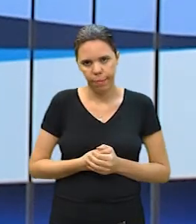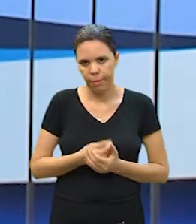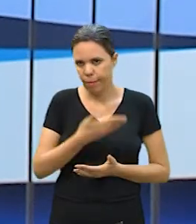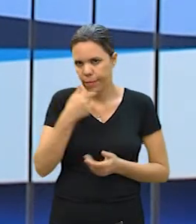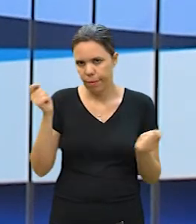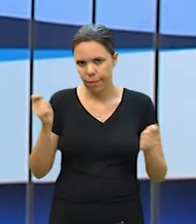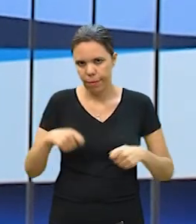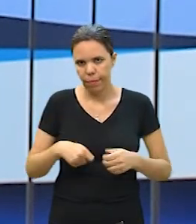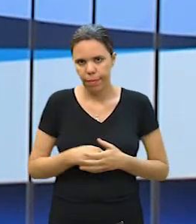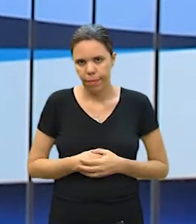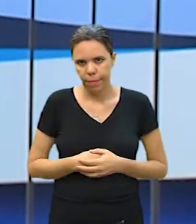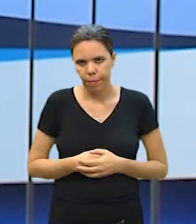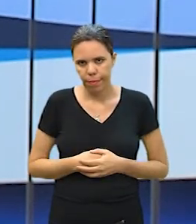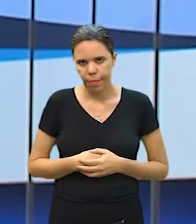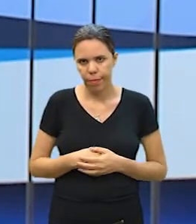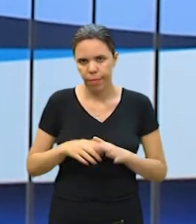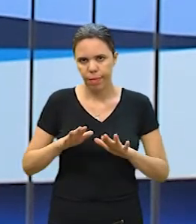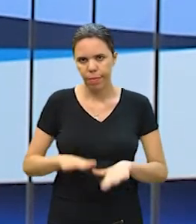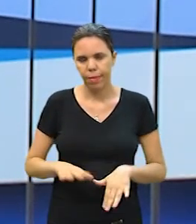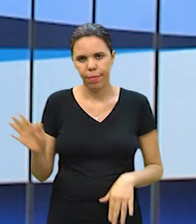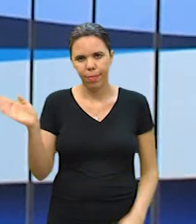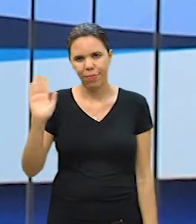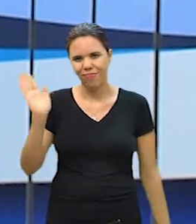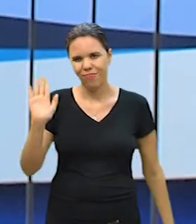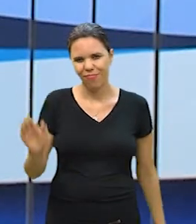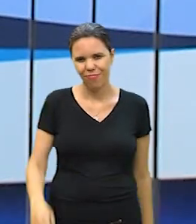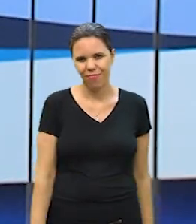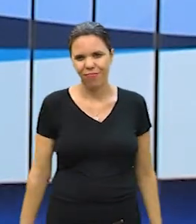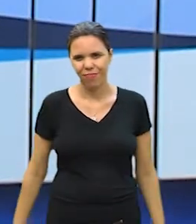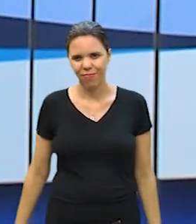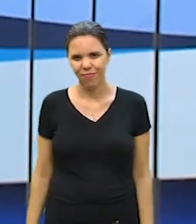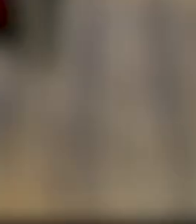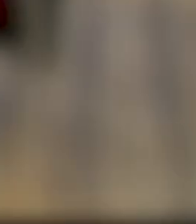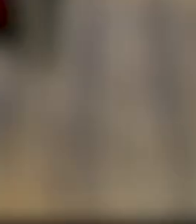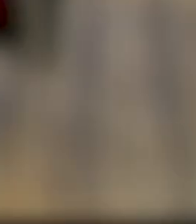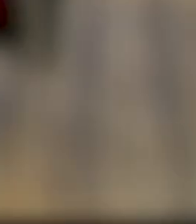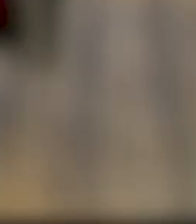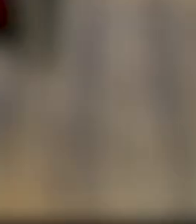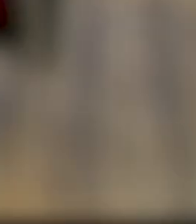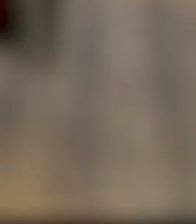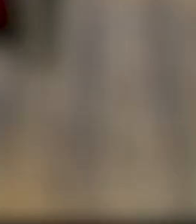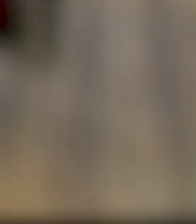chegue a você da melhor maneira. Fico por aqui, até a próxima. Tchau, tchau.